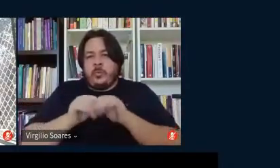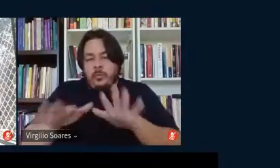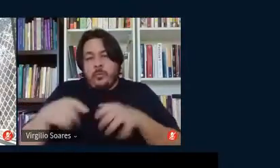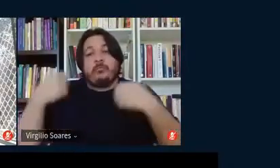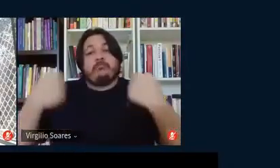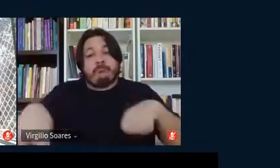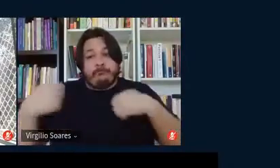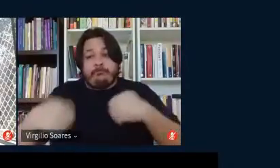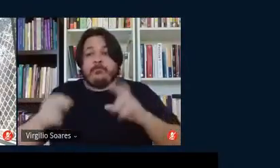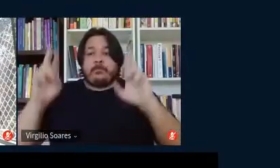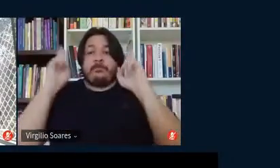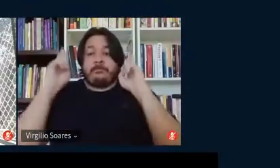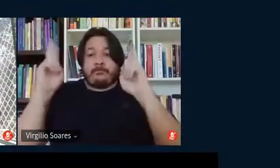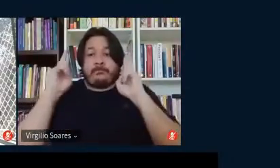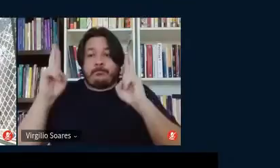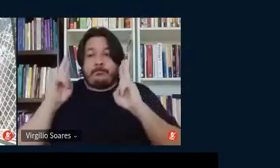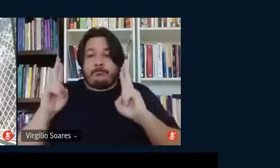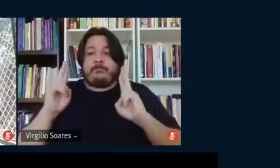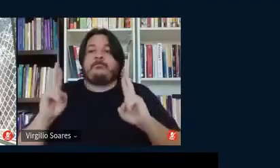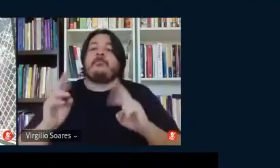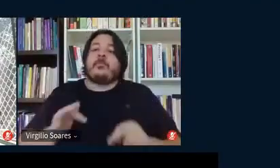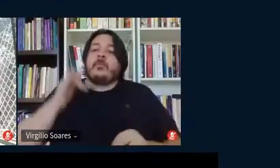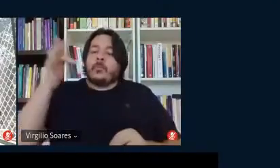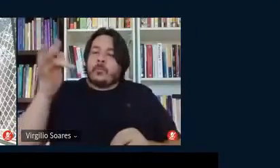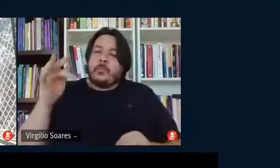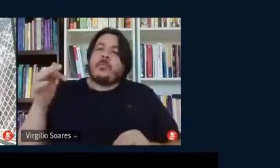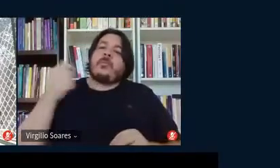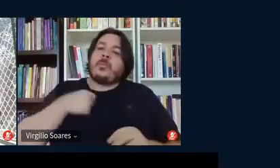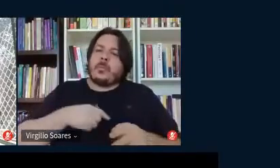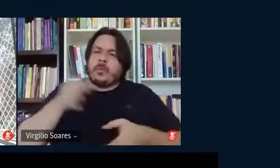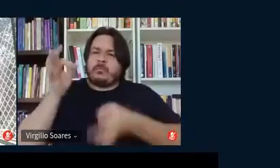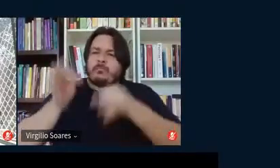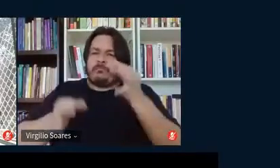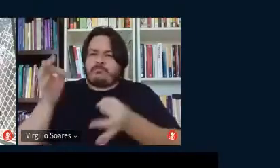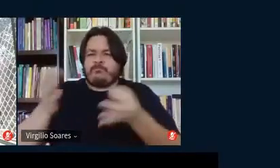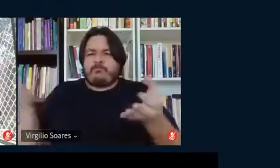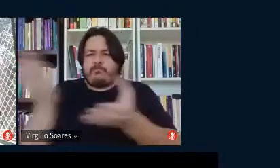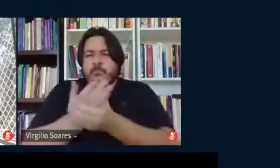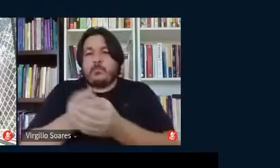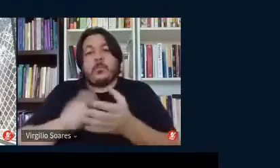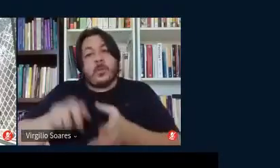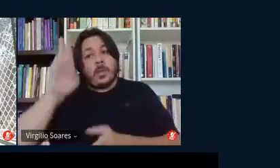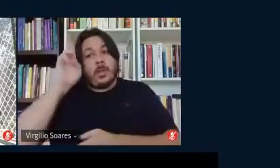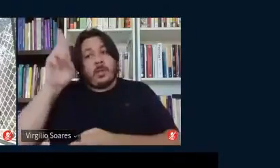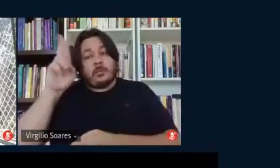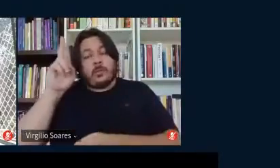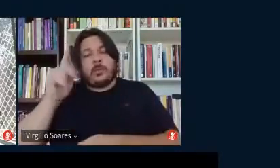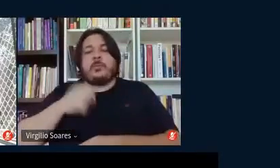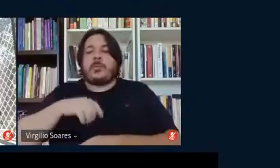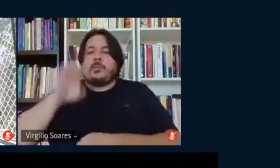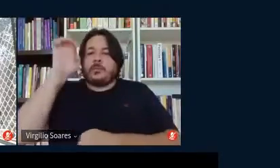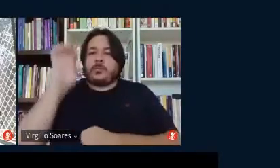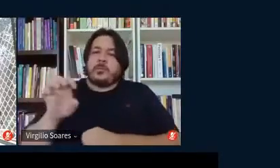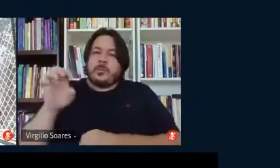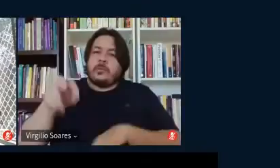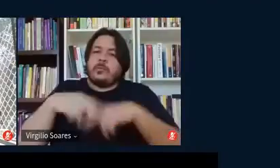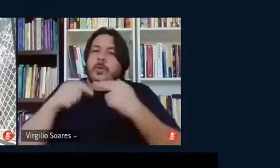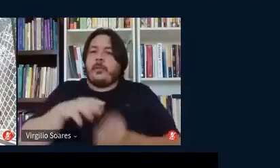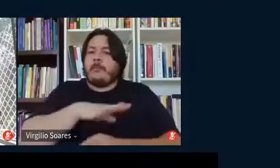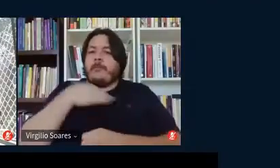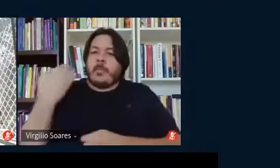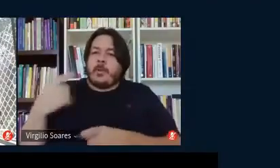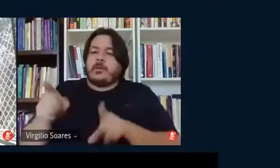gente espera, inclusive, que haja uma judicialização, que haja uma responsabilização do Estado pelas mortes e pelo que